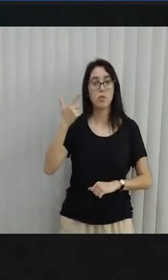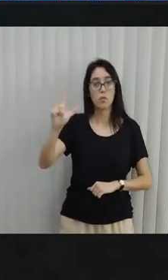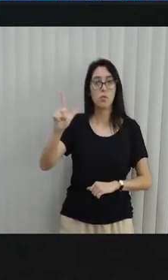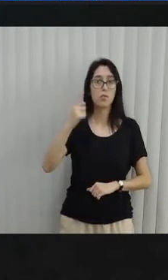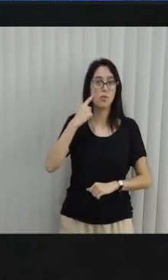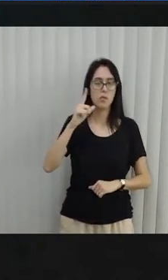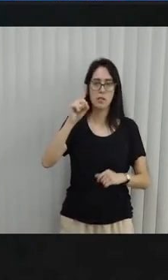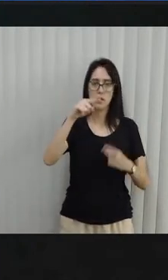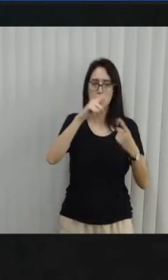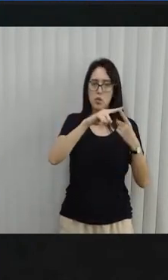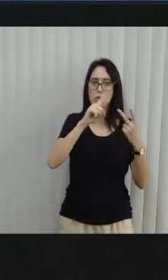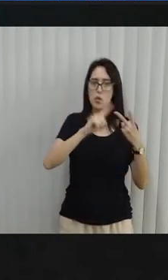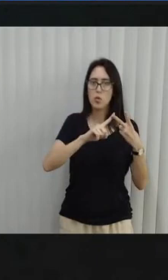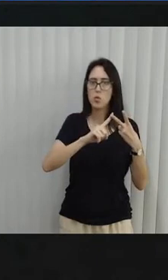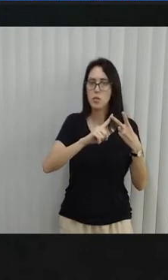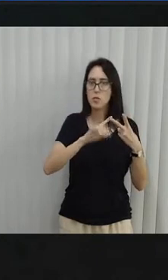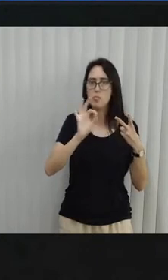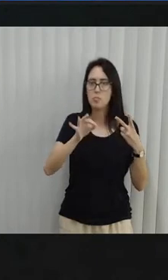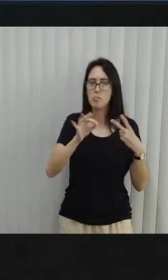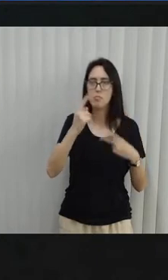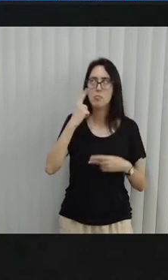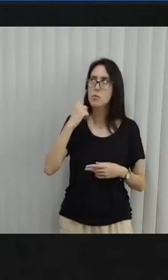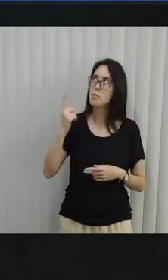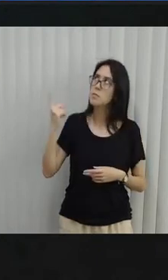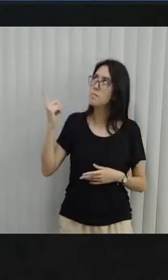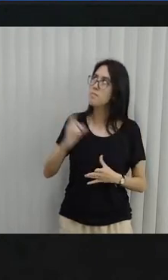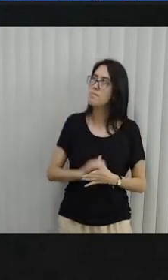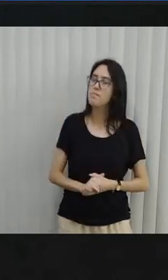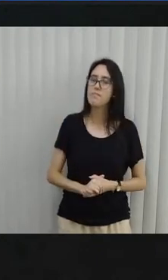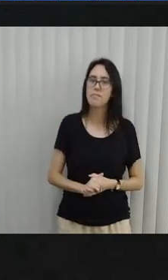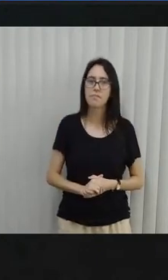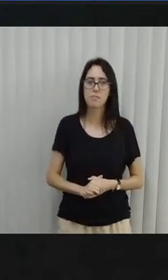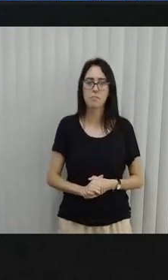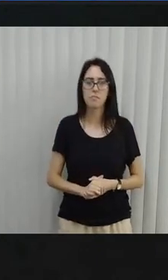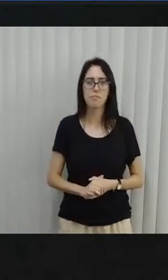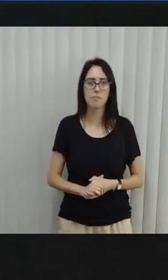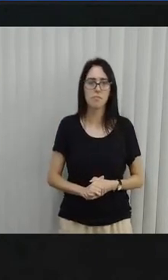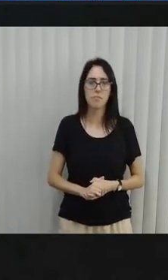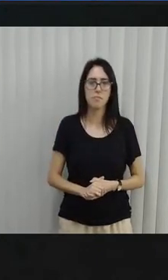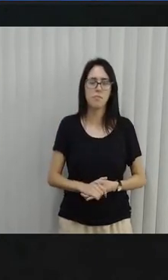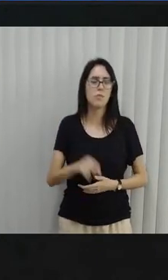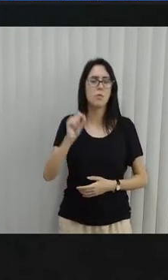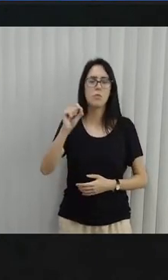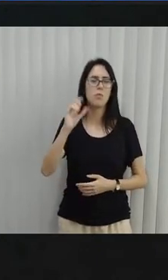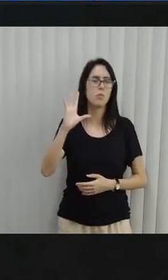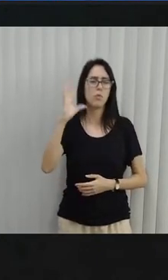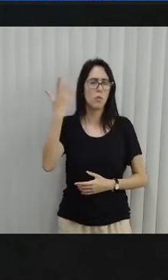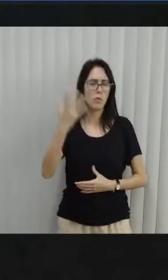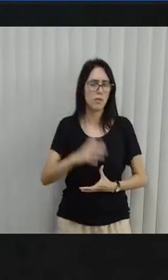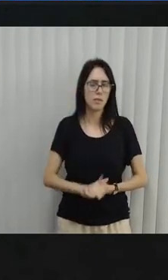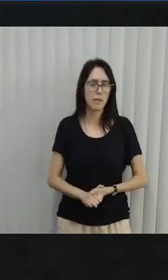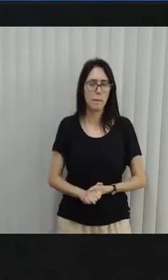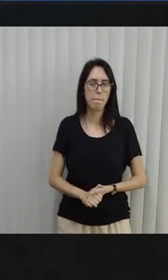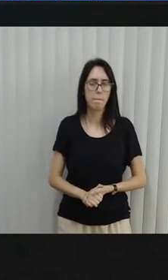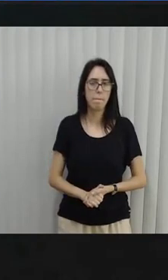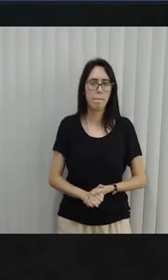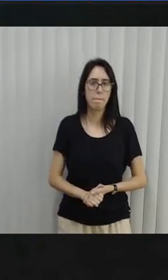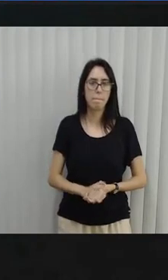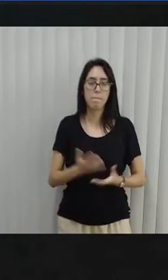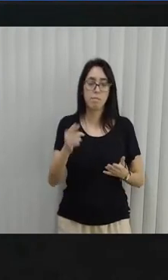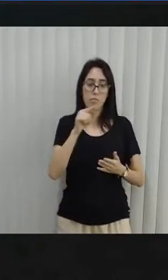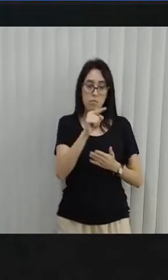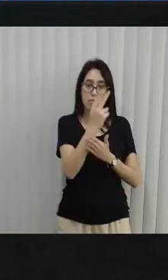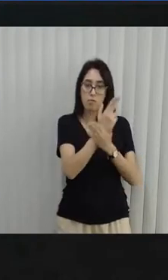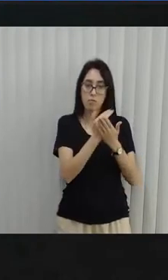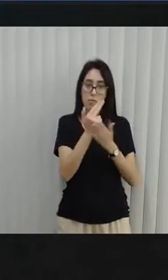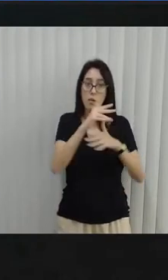são duas, né? Para criar essa animação. Correndo 2 e vou chamar de 2. O que acontece? Para a gente animar, né, o nosso